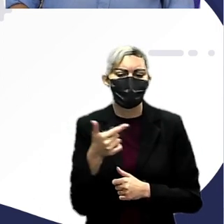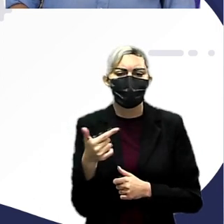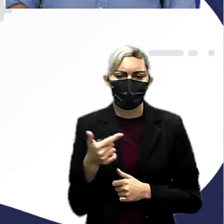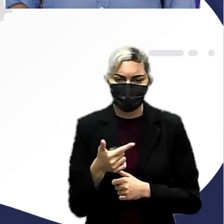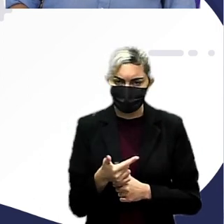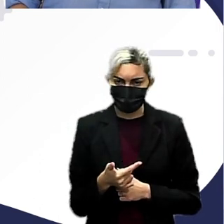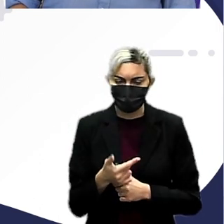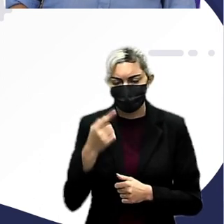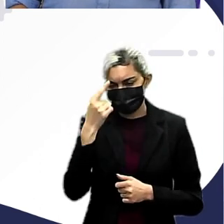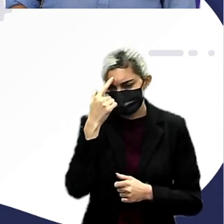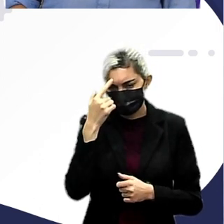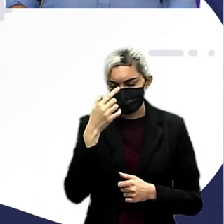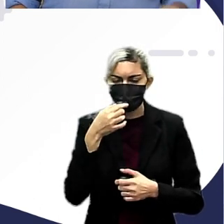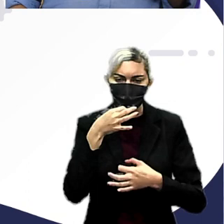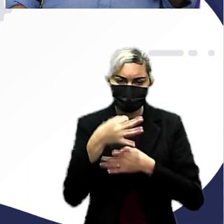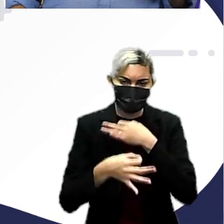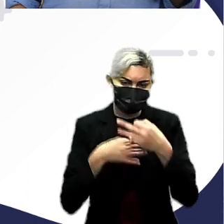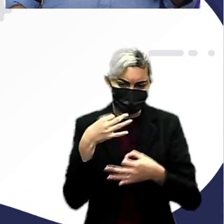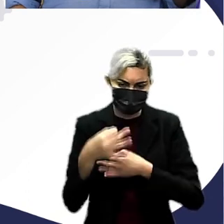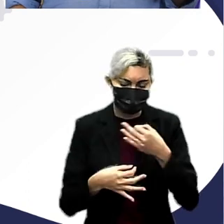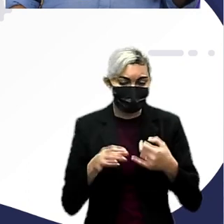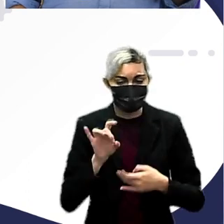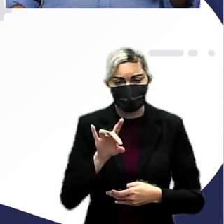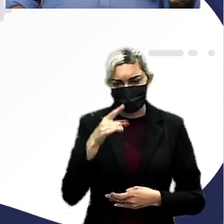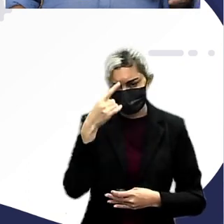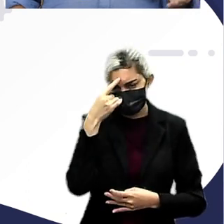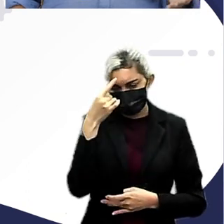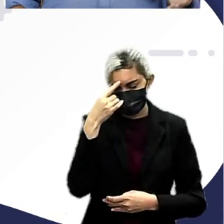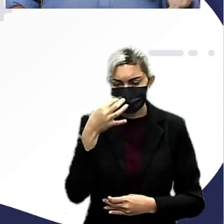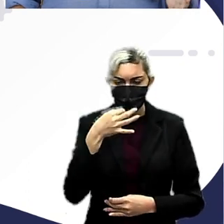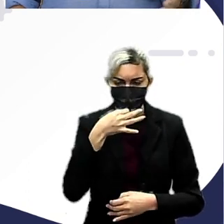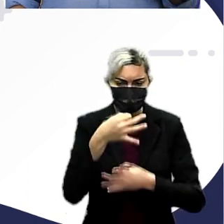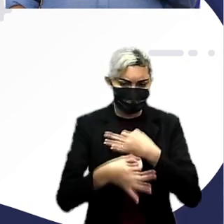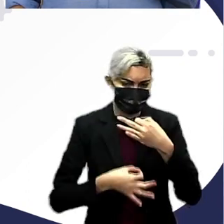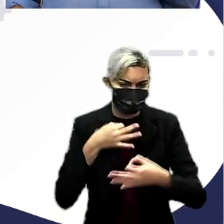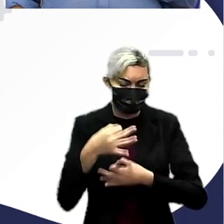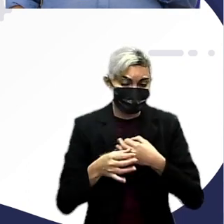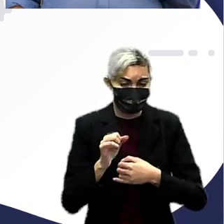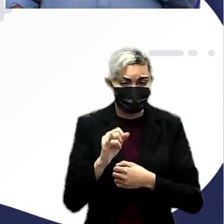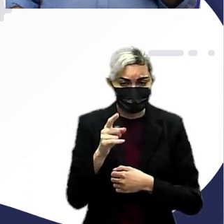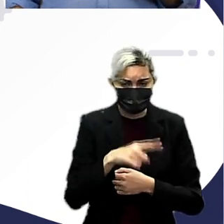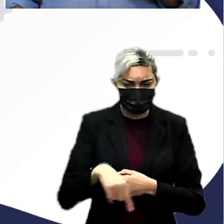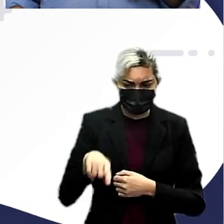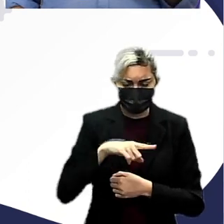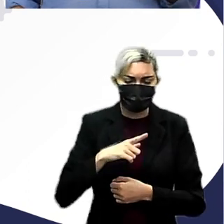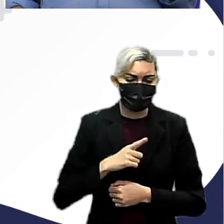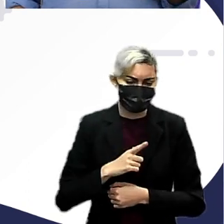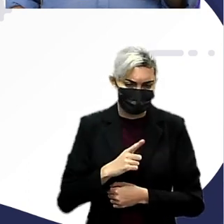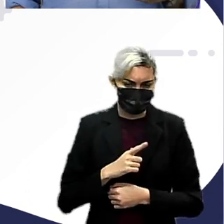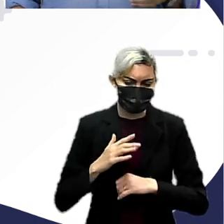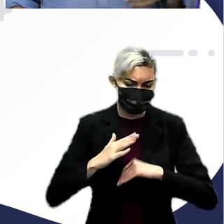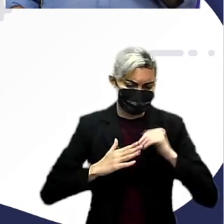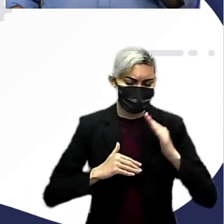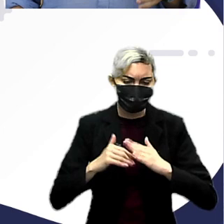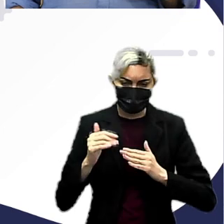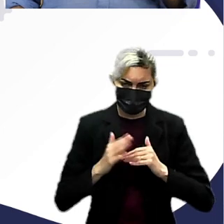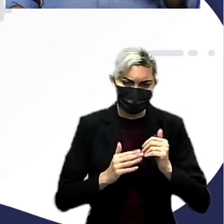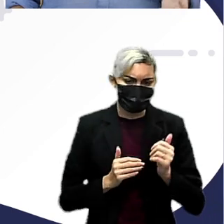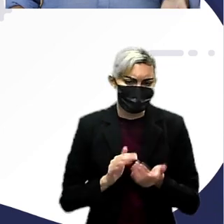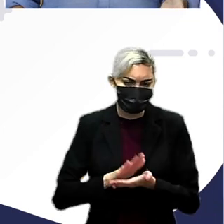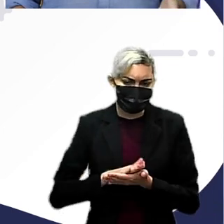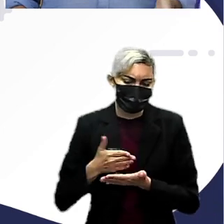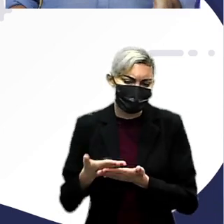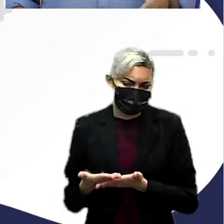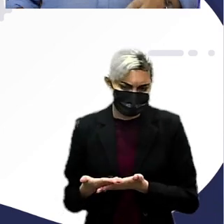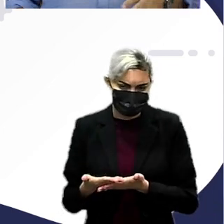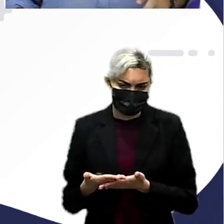né? Pensamento crítico. A gente só pode ter pensamento crítico, pessoal, se nós temos a habilidade de